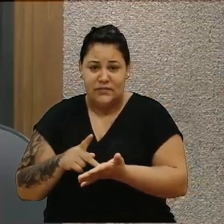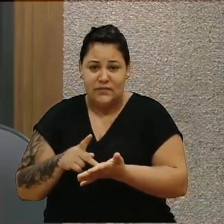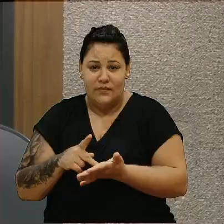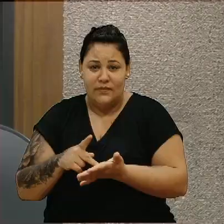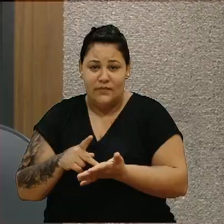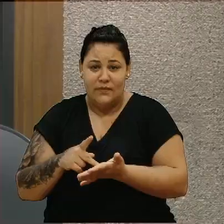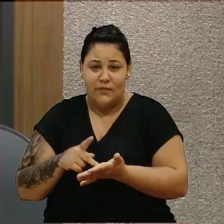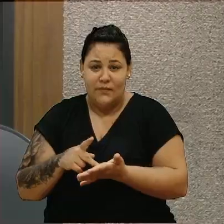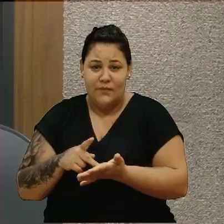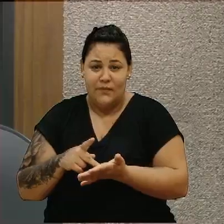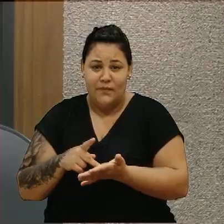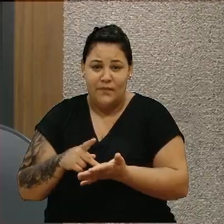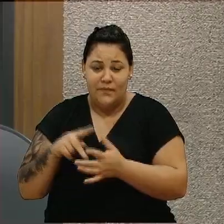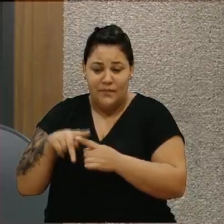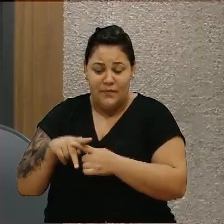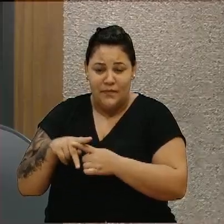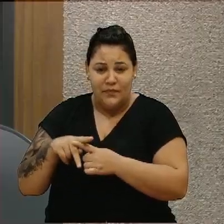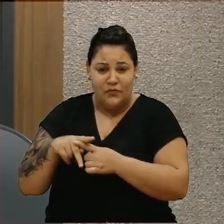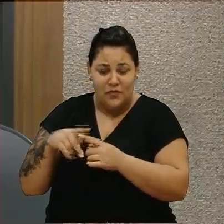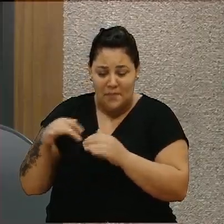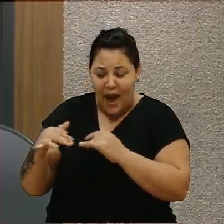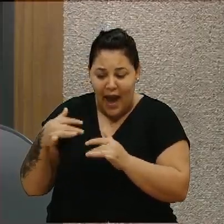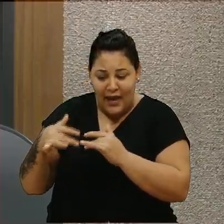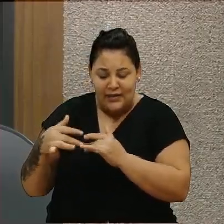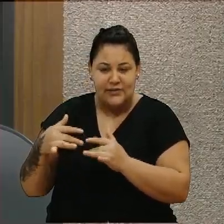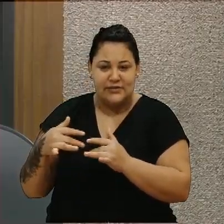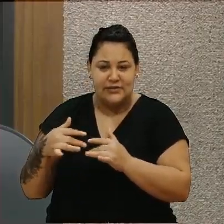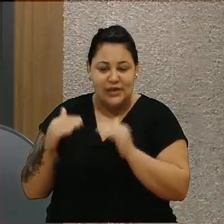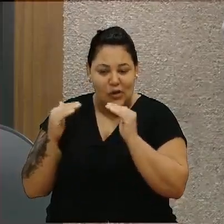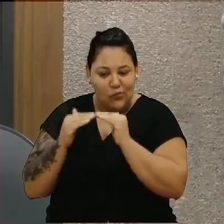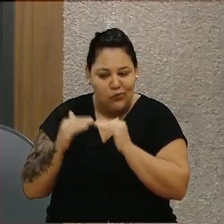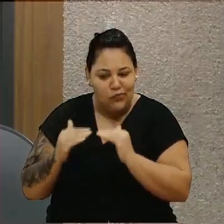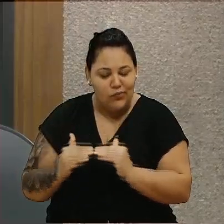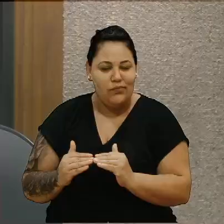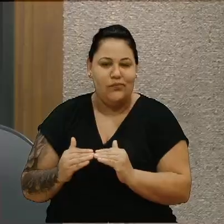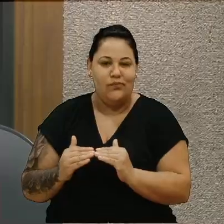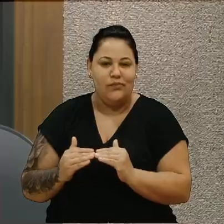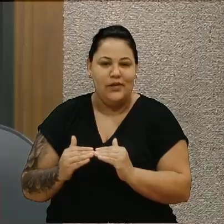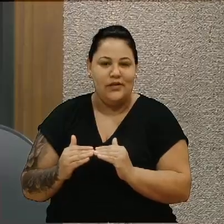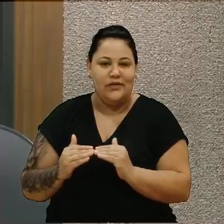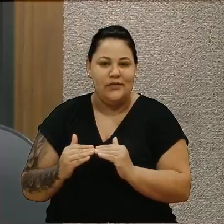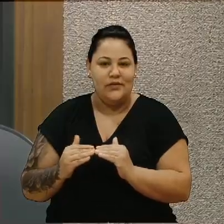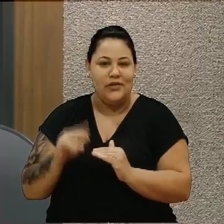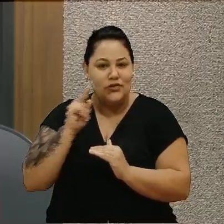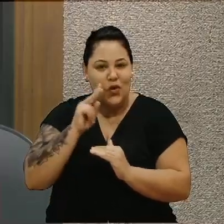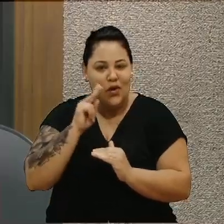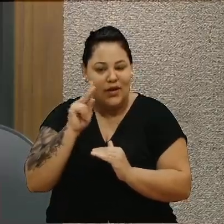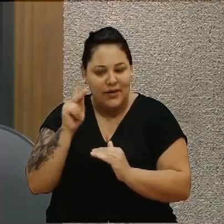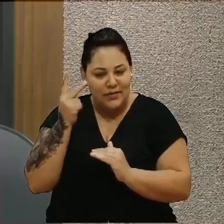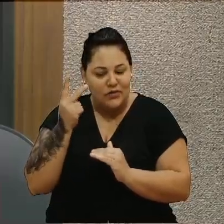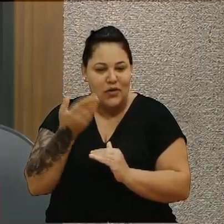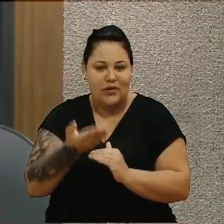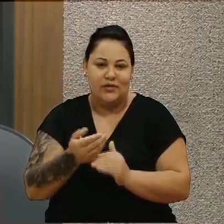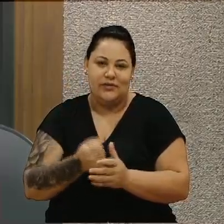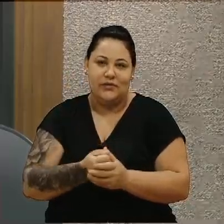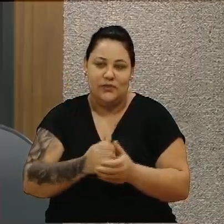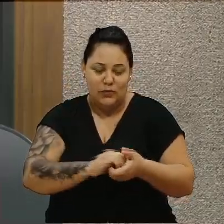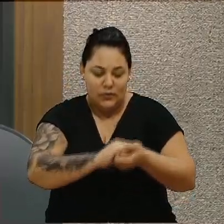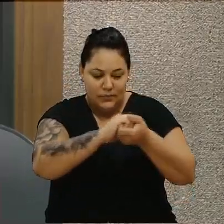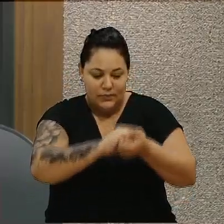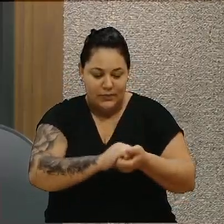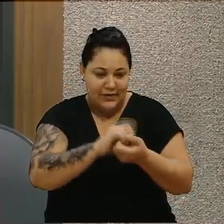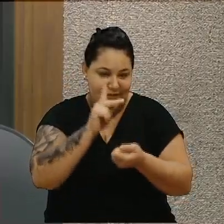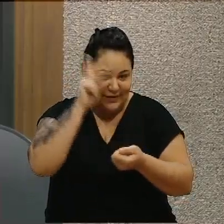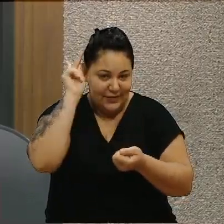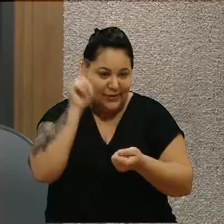de equipamentos desse tipo, né? Que dialogam com a nossa história. Então, nesse sentido, vereador Iago, lhe cumprimentando mais uma vez, Vossa